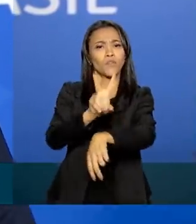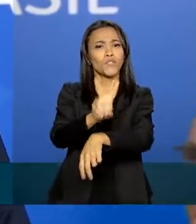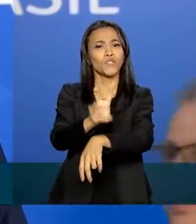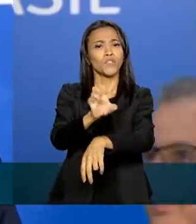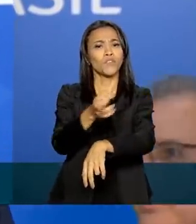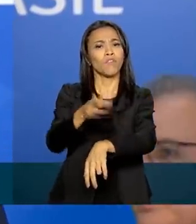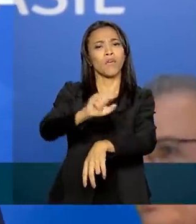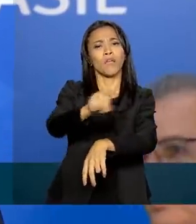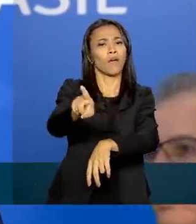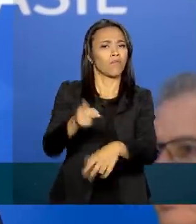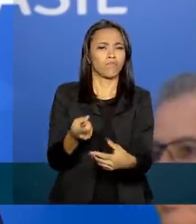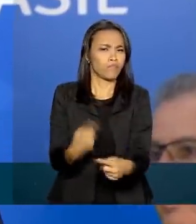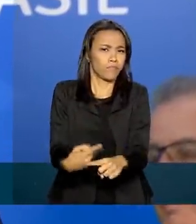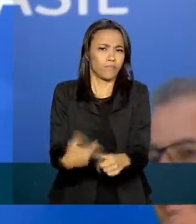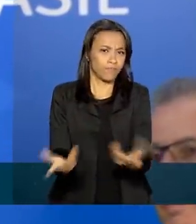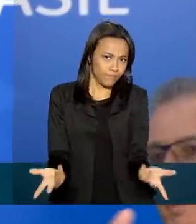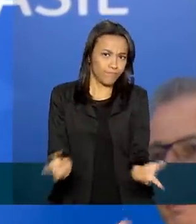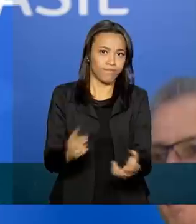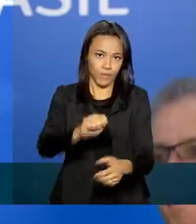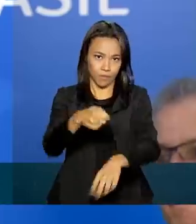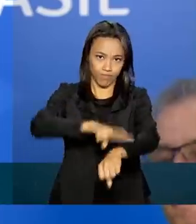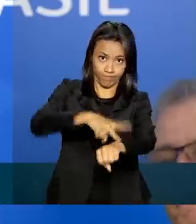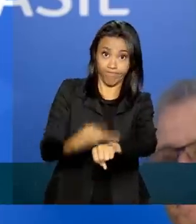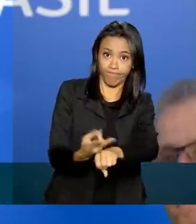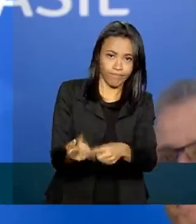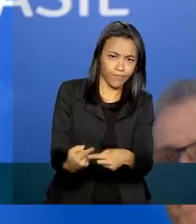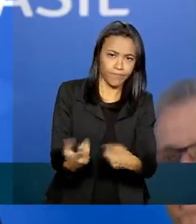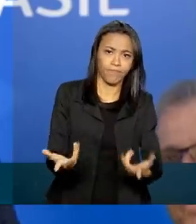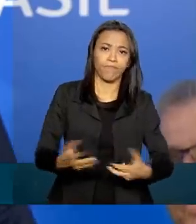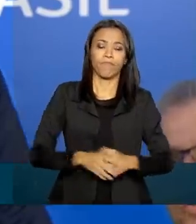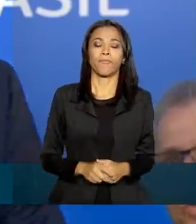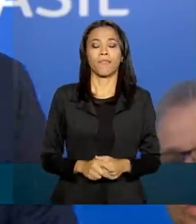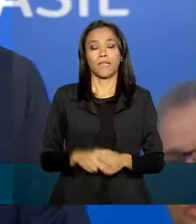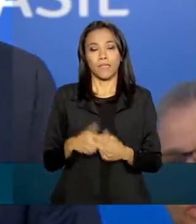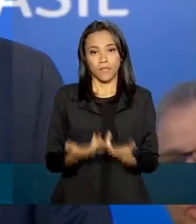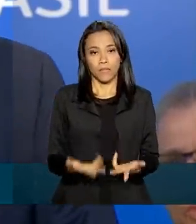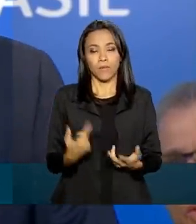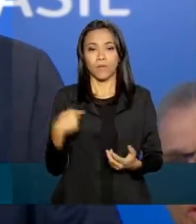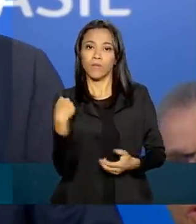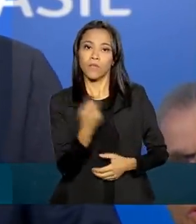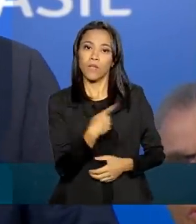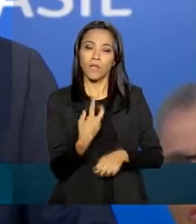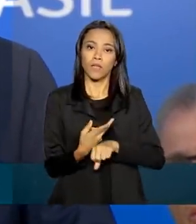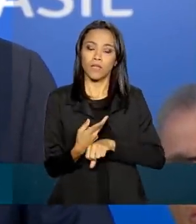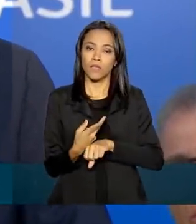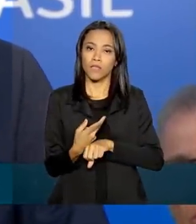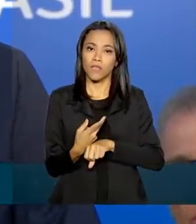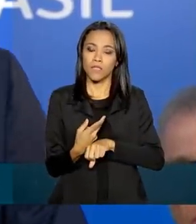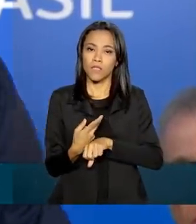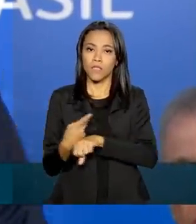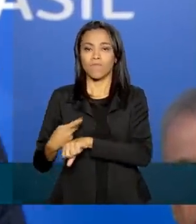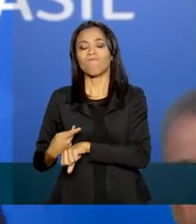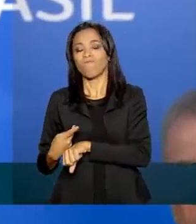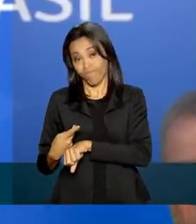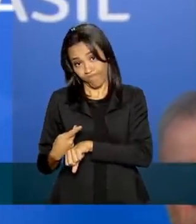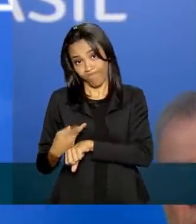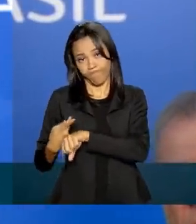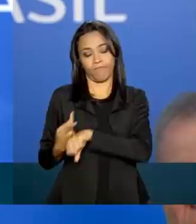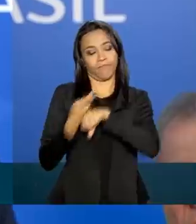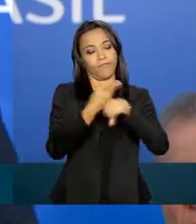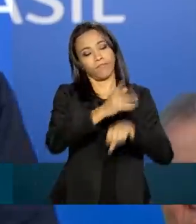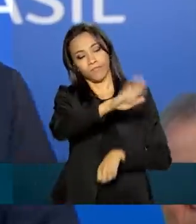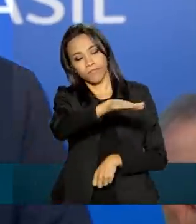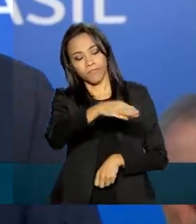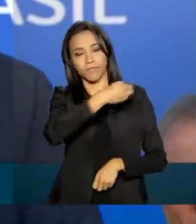deveria mais ocorrer então procuramos aqui o nosso ministro da minas e energia ao meio ambiente